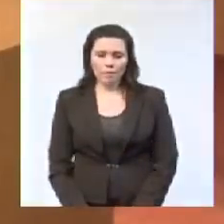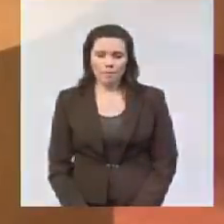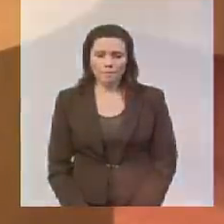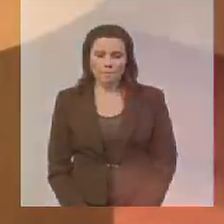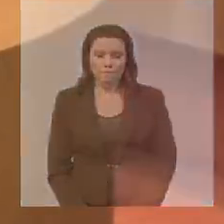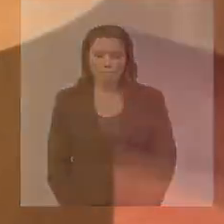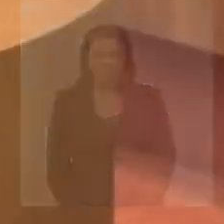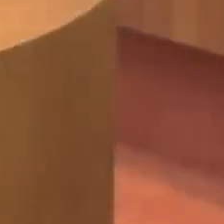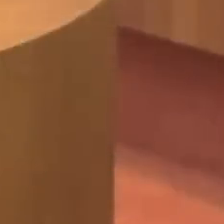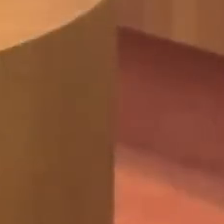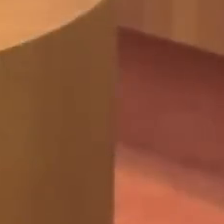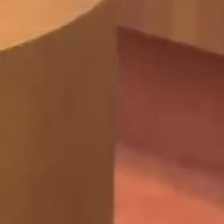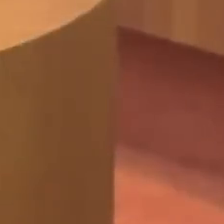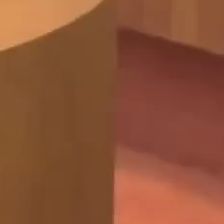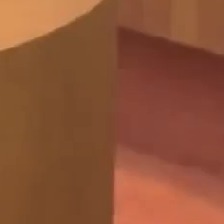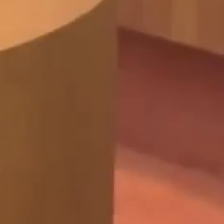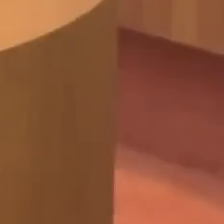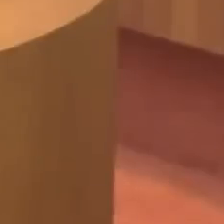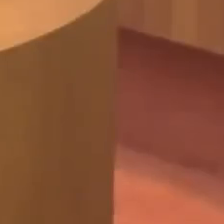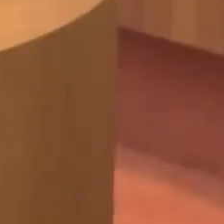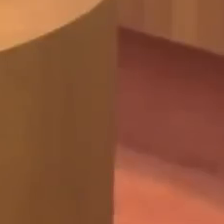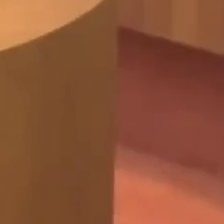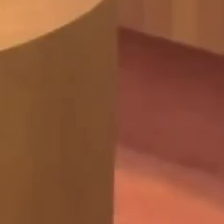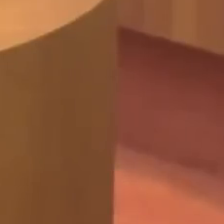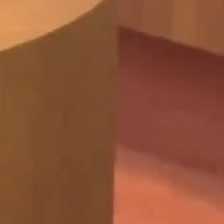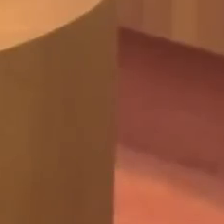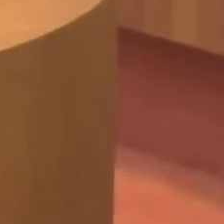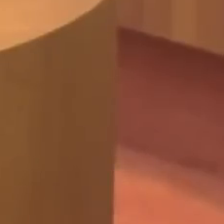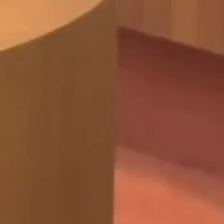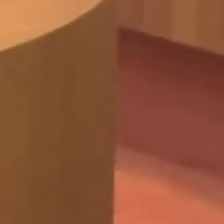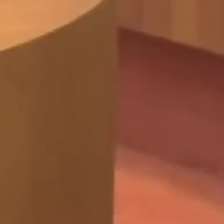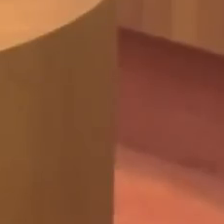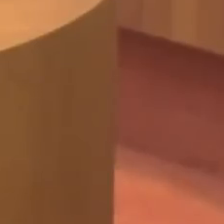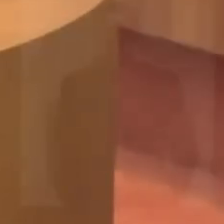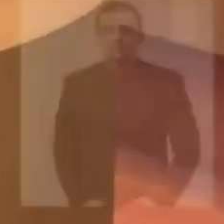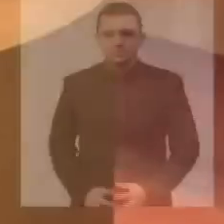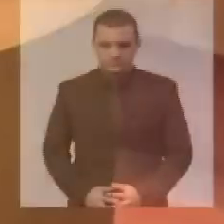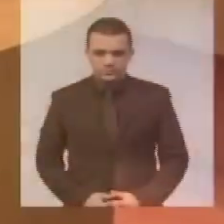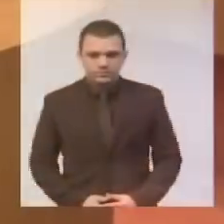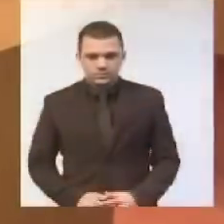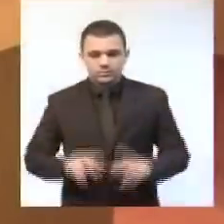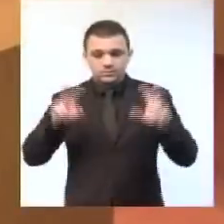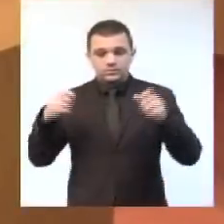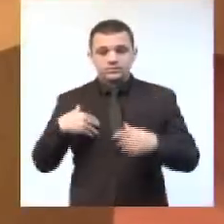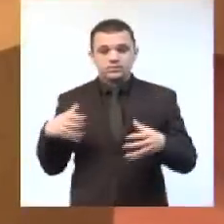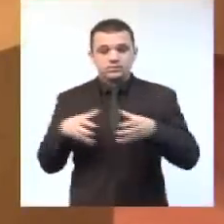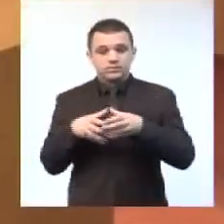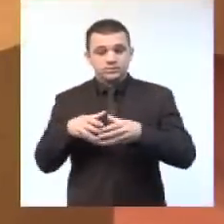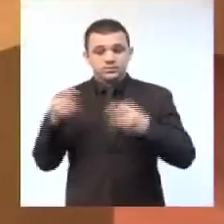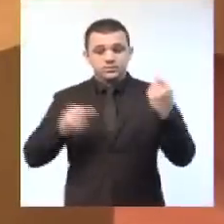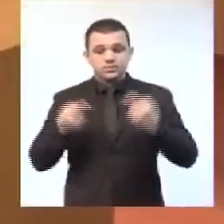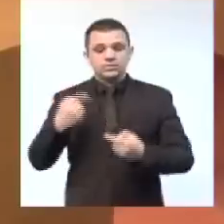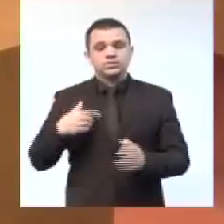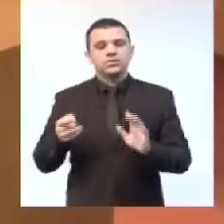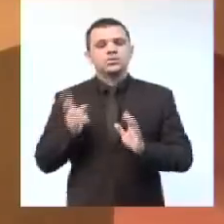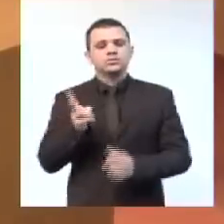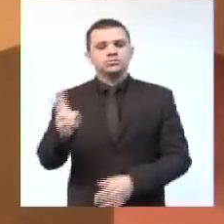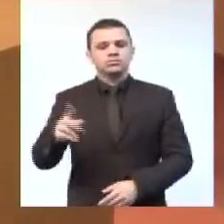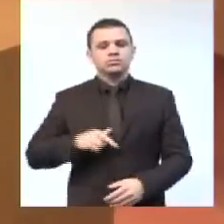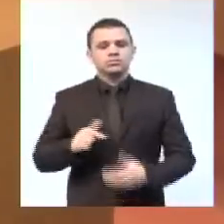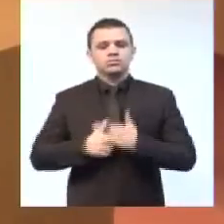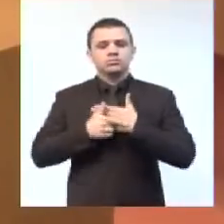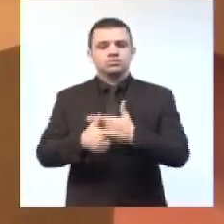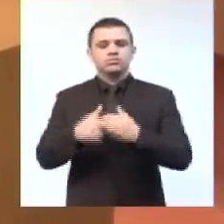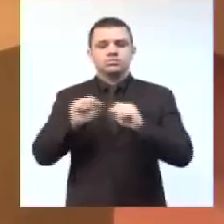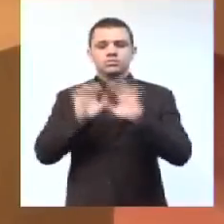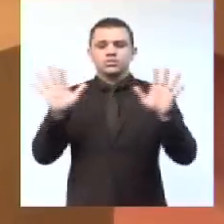E na questão política do meu grupo político, eu sempre tive uma posição muito clara, muito clara. Eu, a primeira eleição